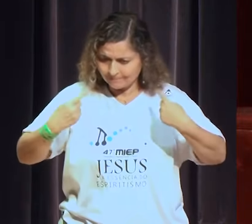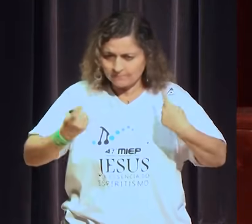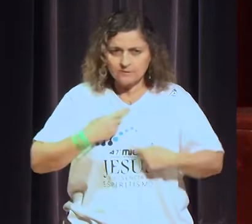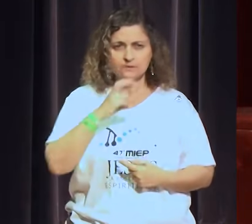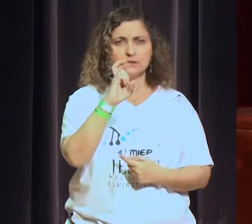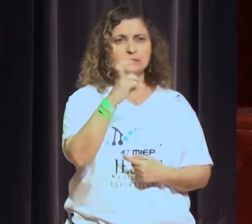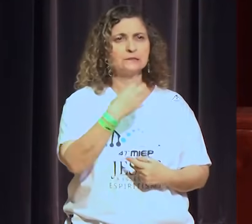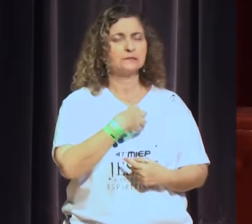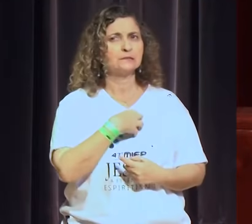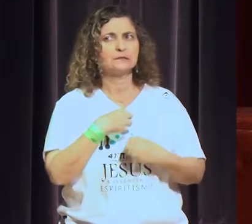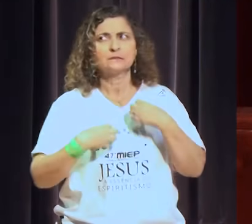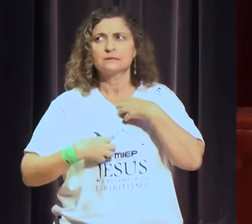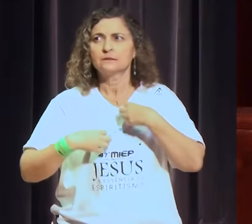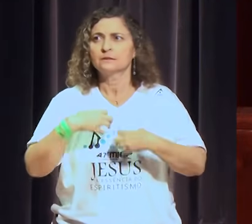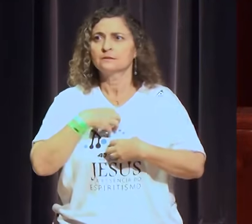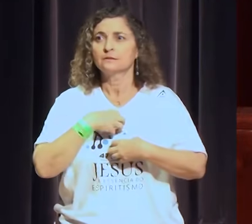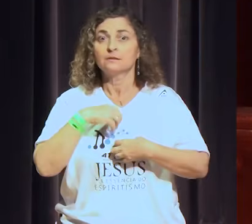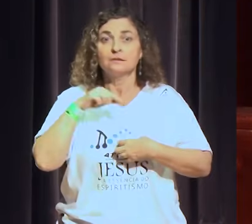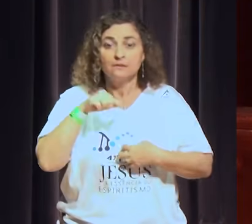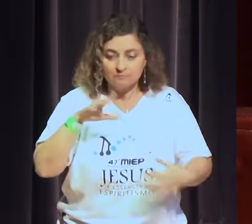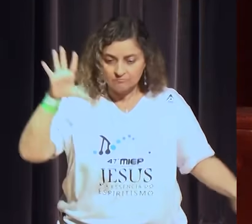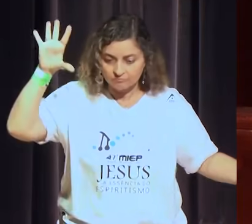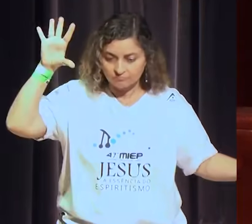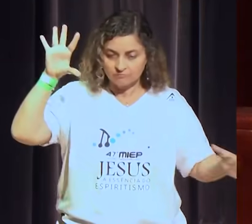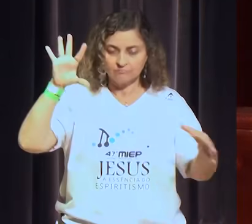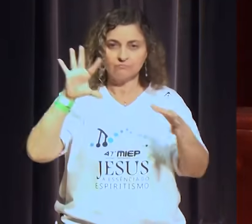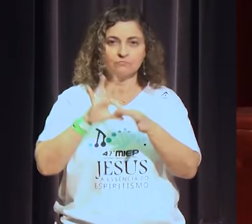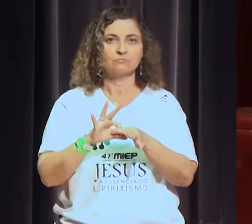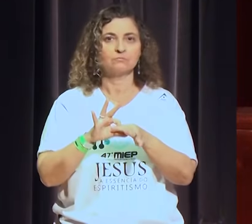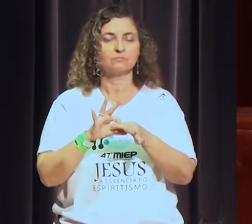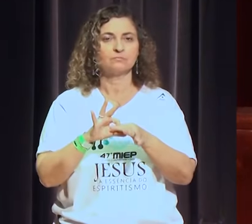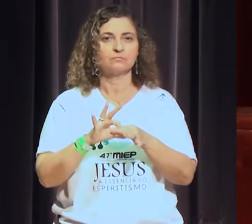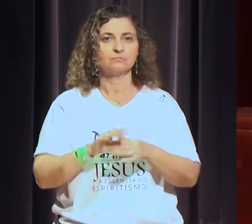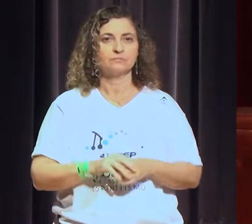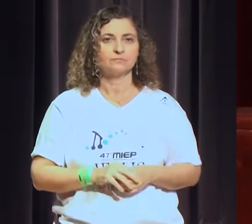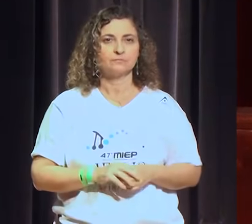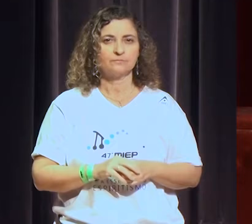sentidos. Isso é a unidade.